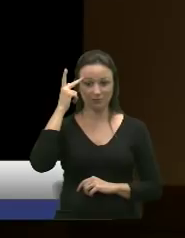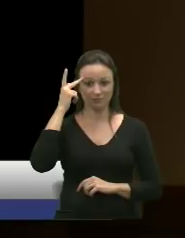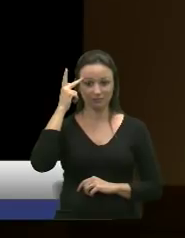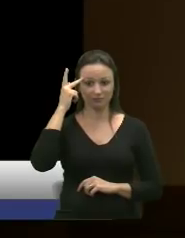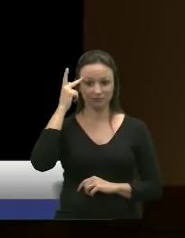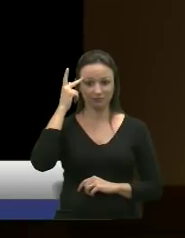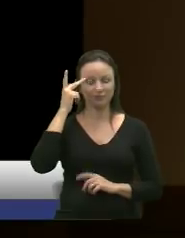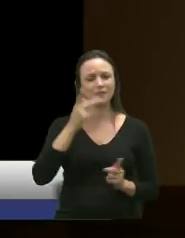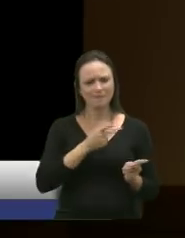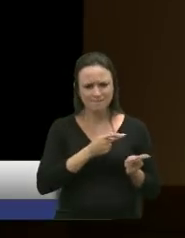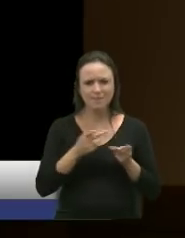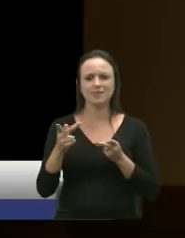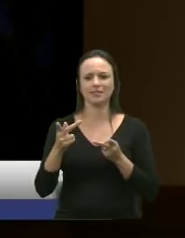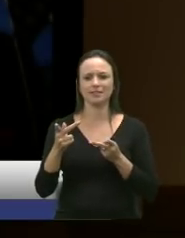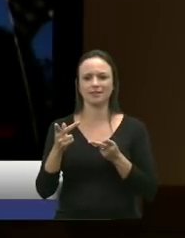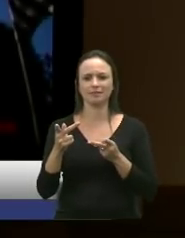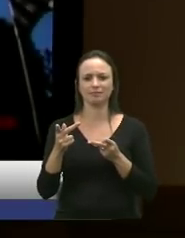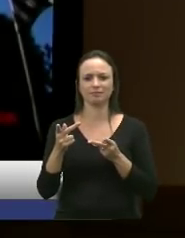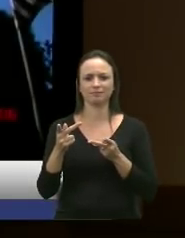visitem.